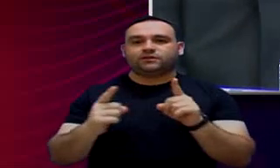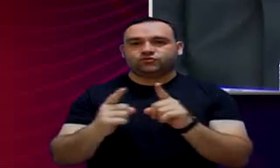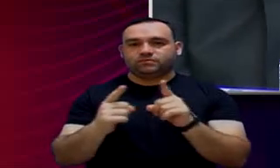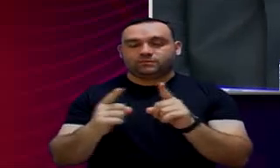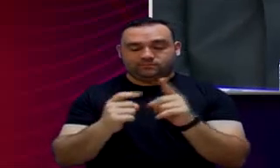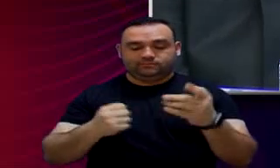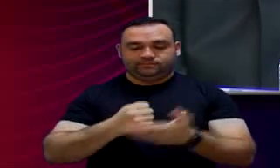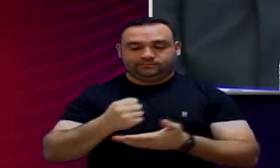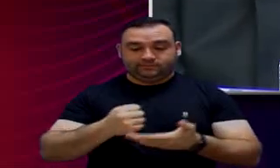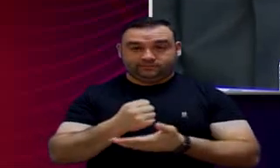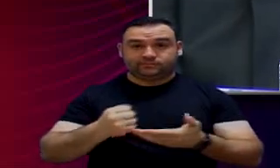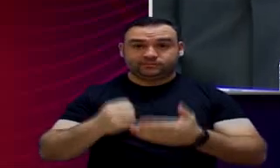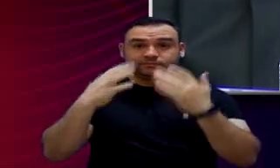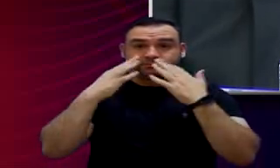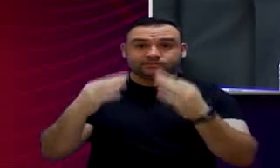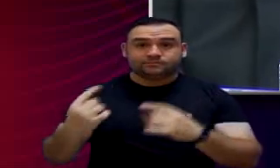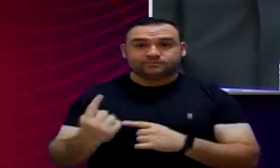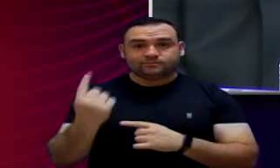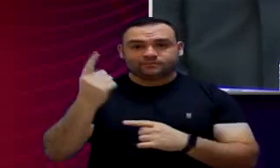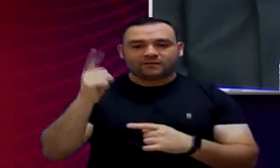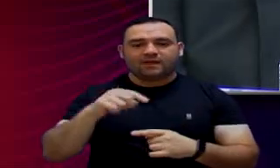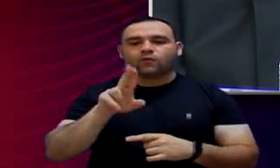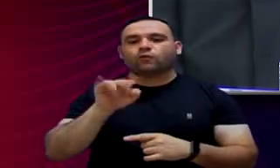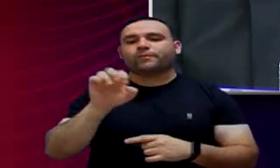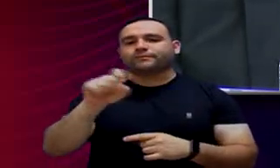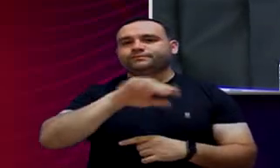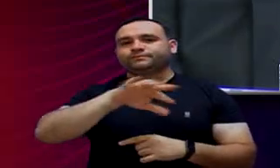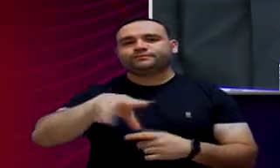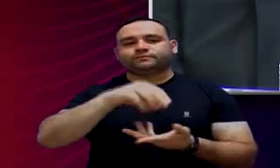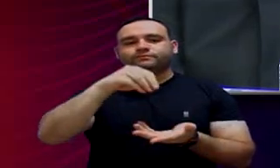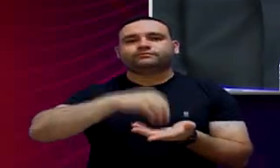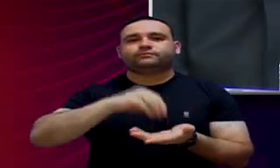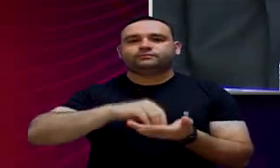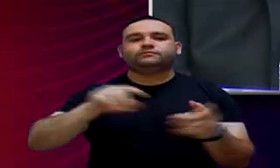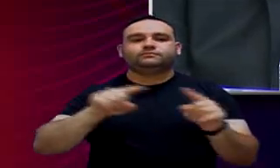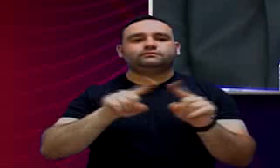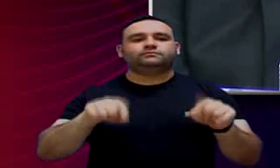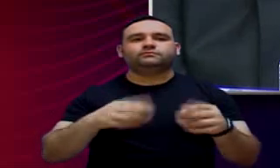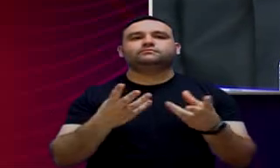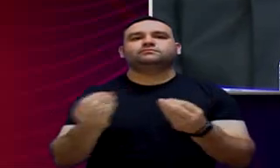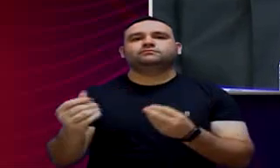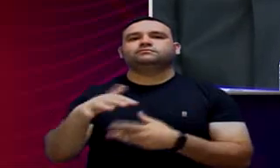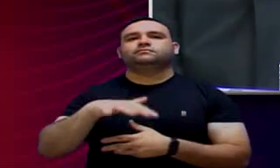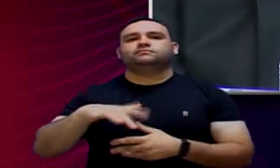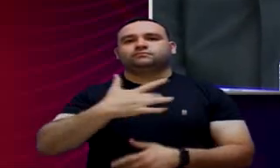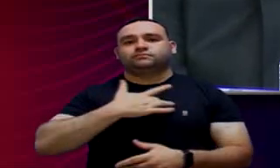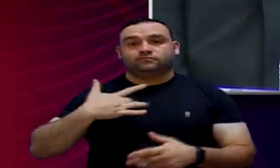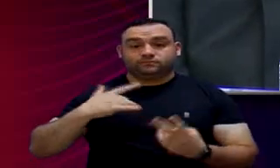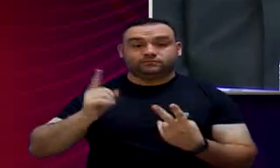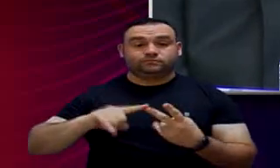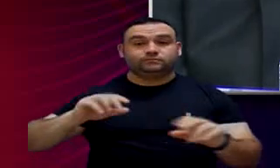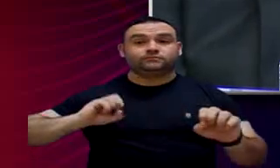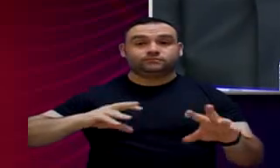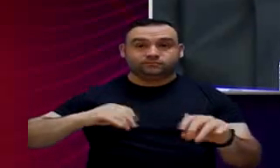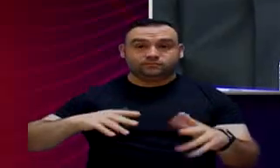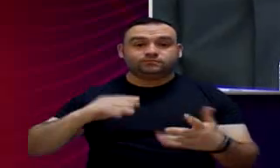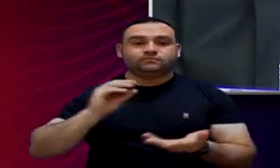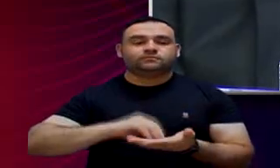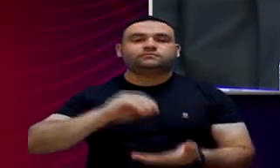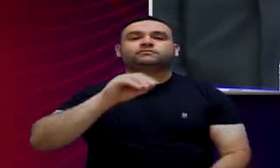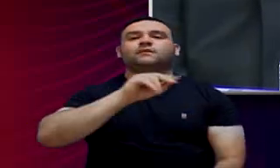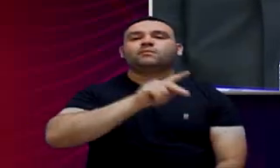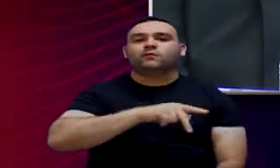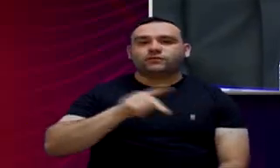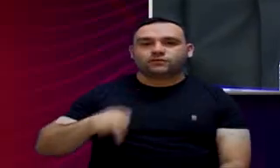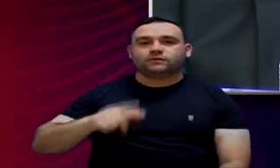básico atenção primária que seria nas UBS que faltam servidores na área de saúde na educação professores